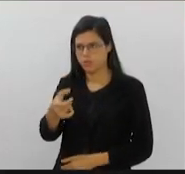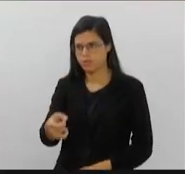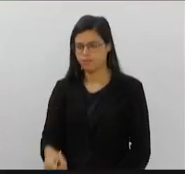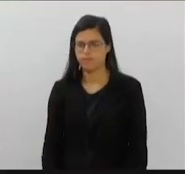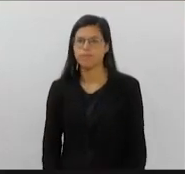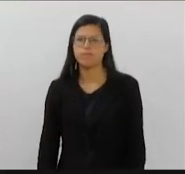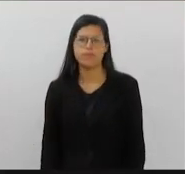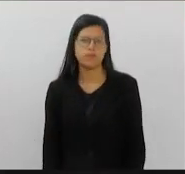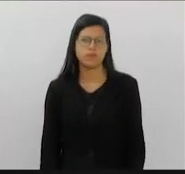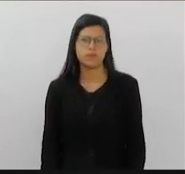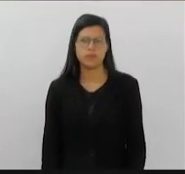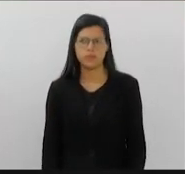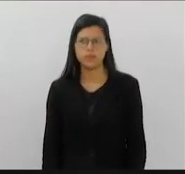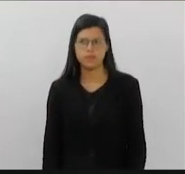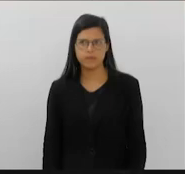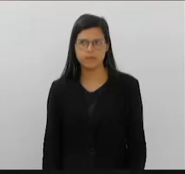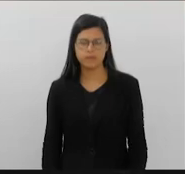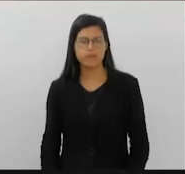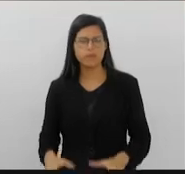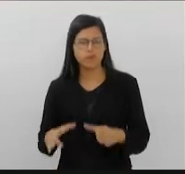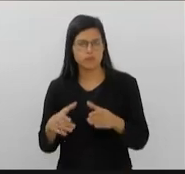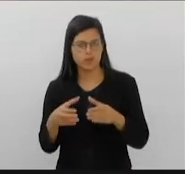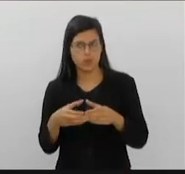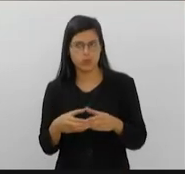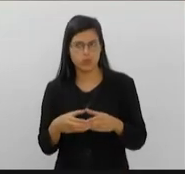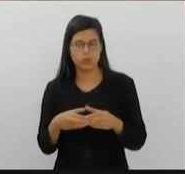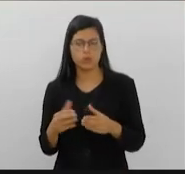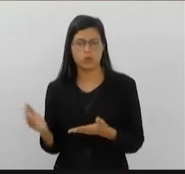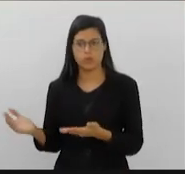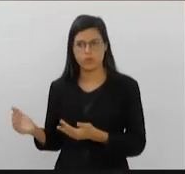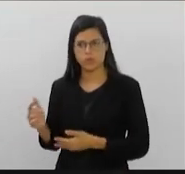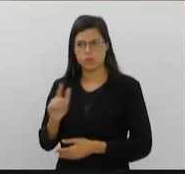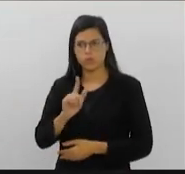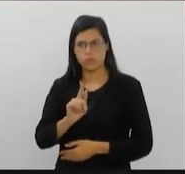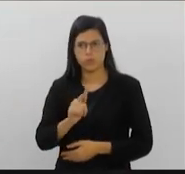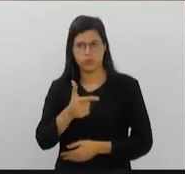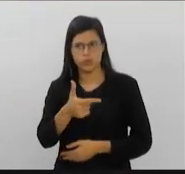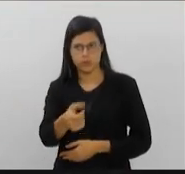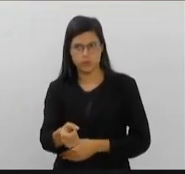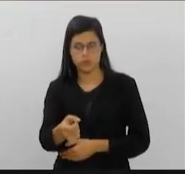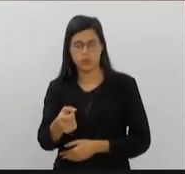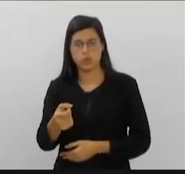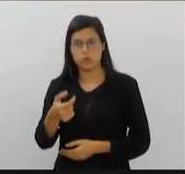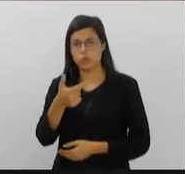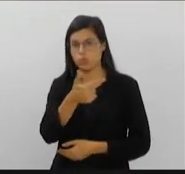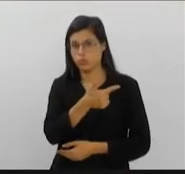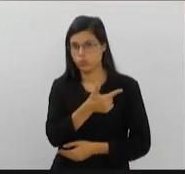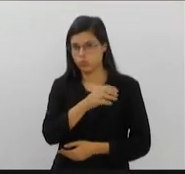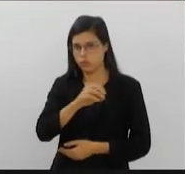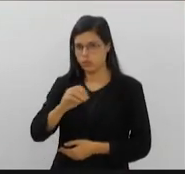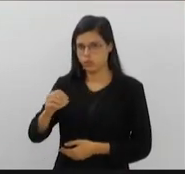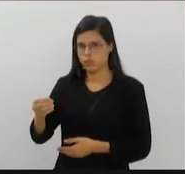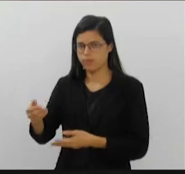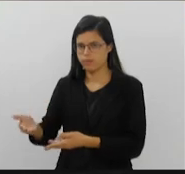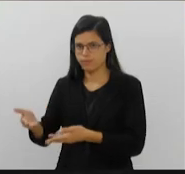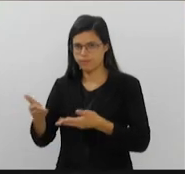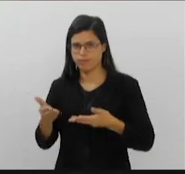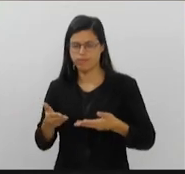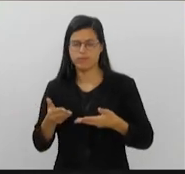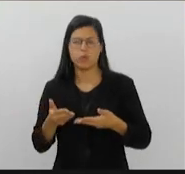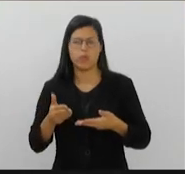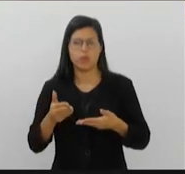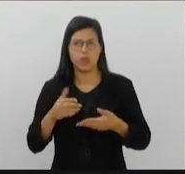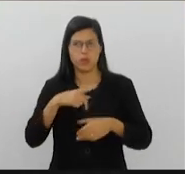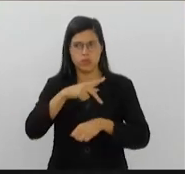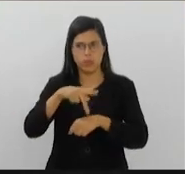Summit, que é a cúpula de juventude do G20. Nós vamos receber 200 convidados internacionais